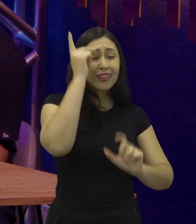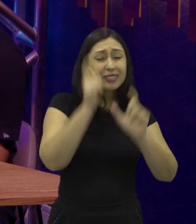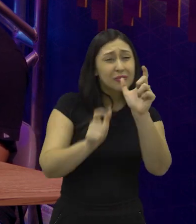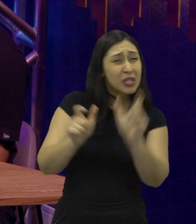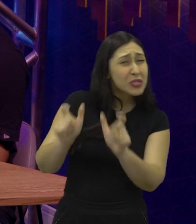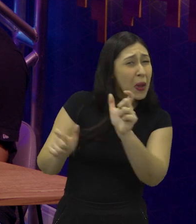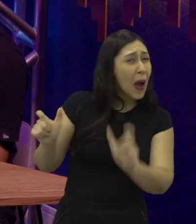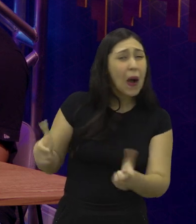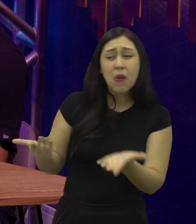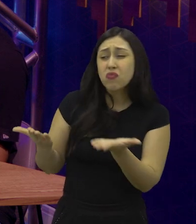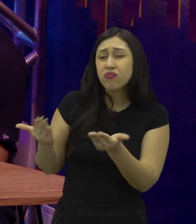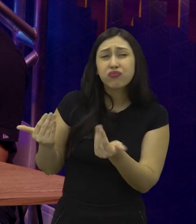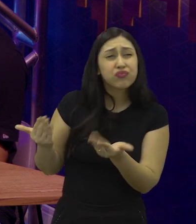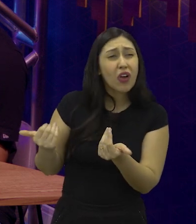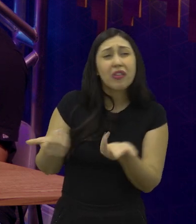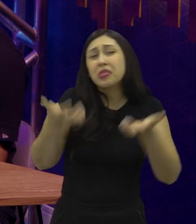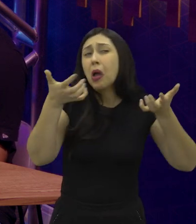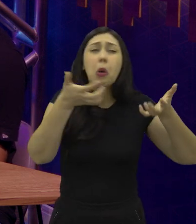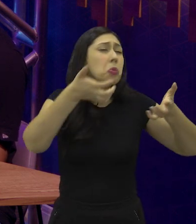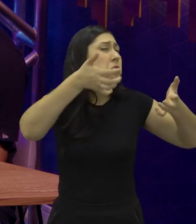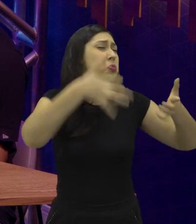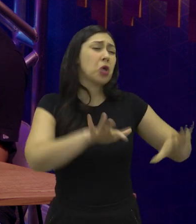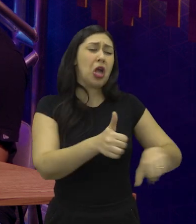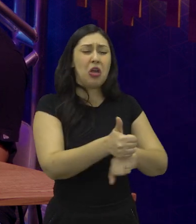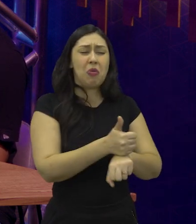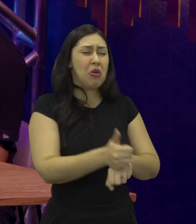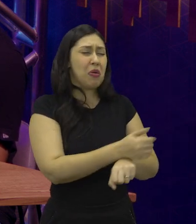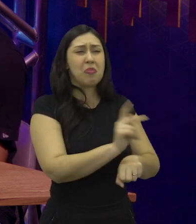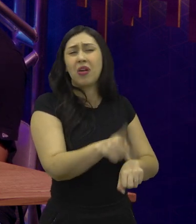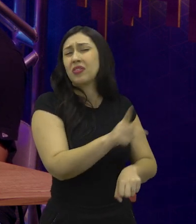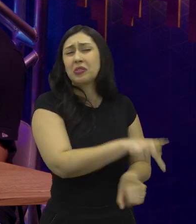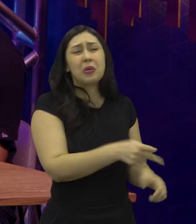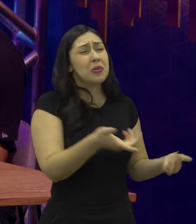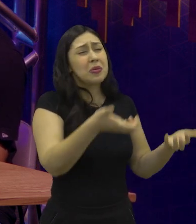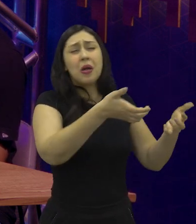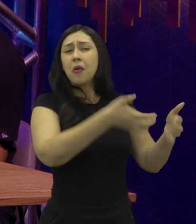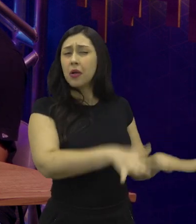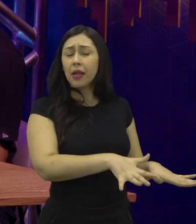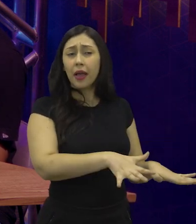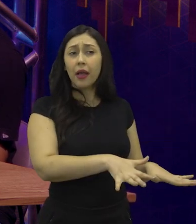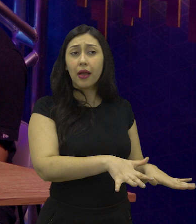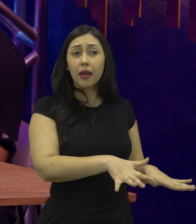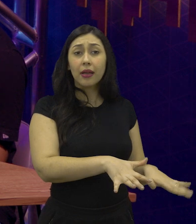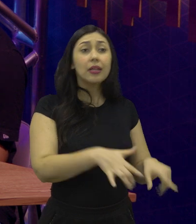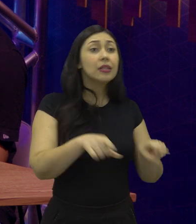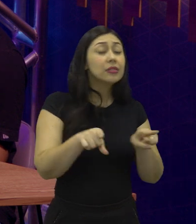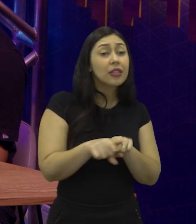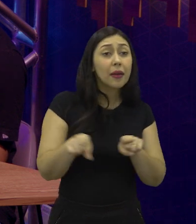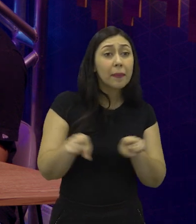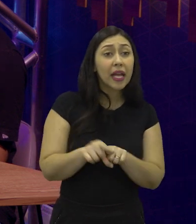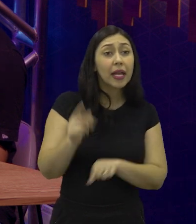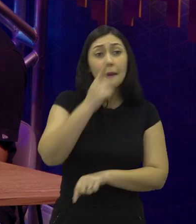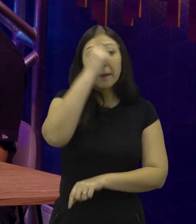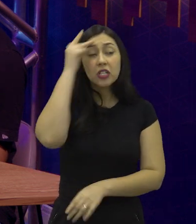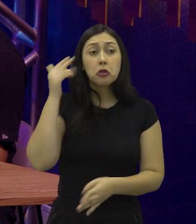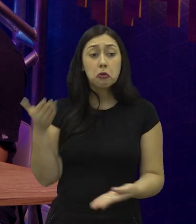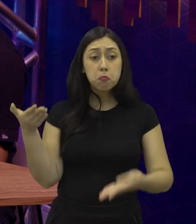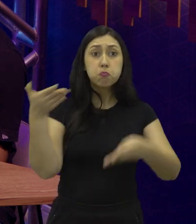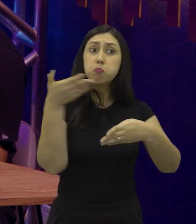desinteresse, especialmente dos jovens, em seguir a carreira docente. Segundo o estudo, o crescimento no número de ingressantes, né, em cursos